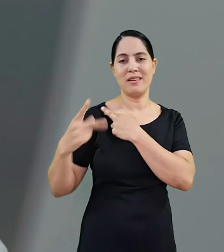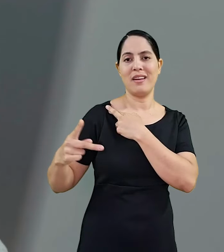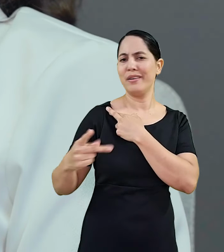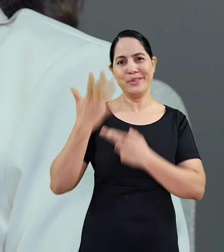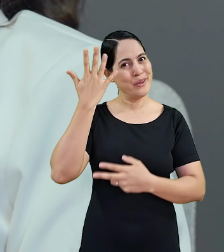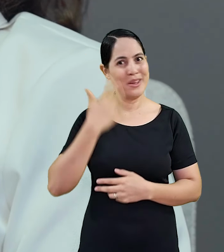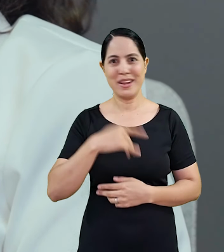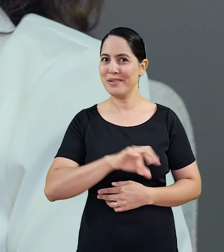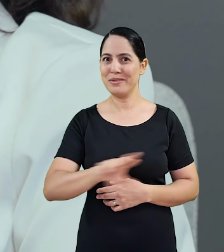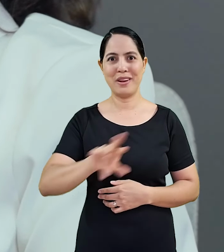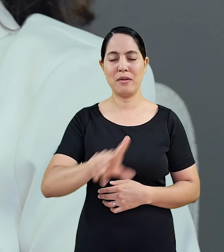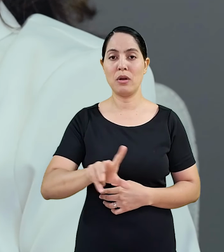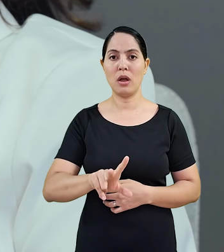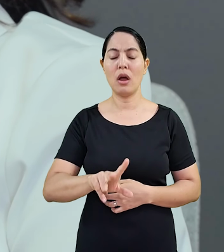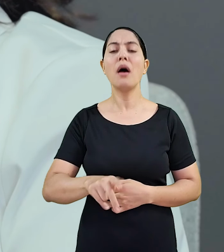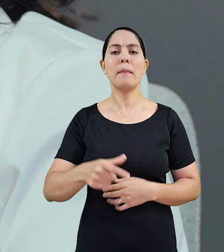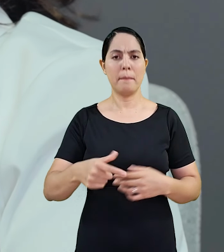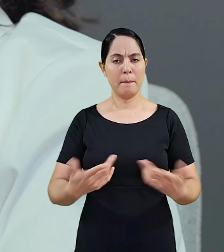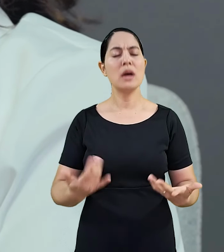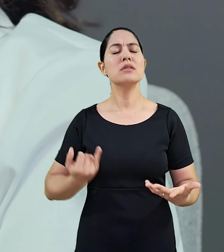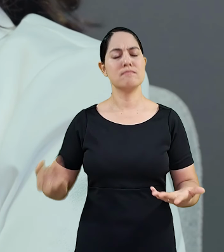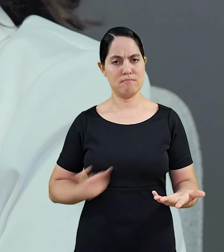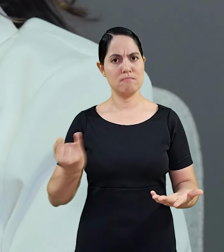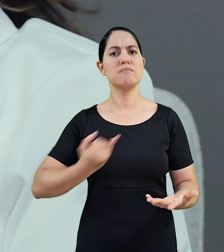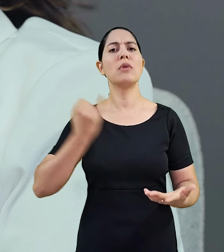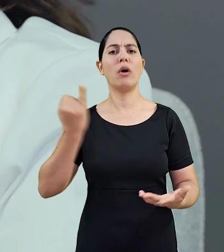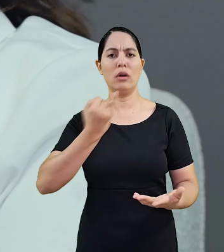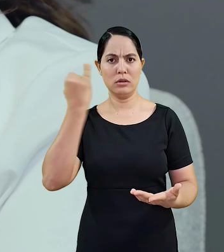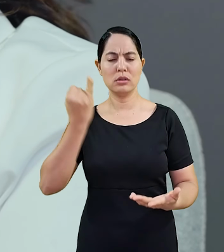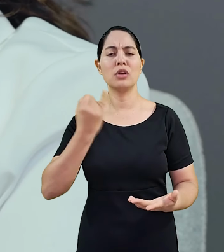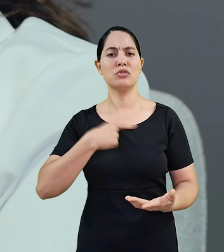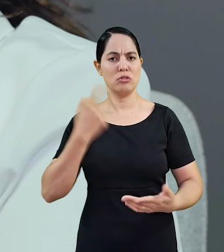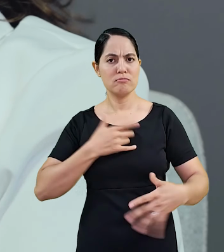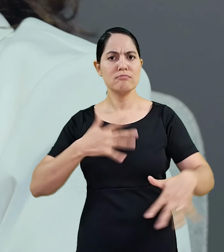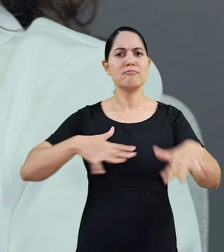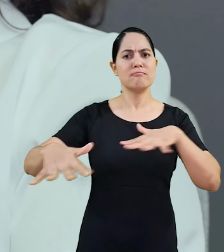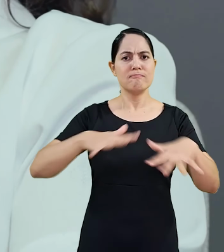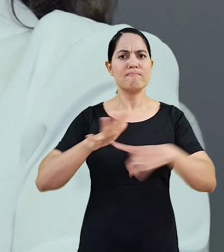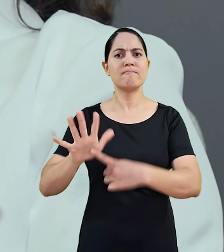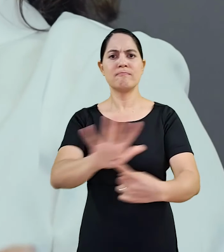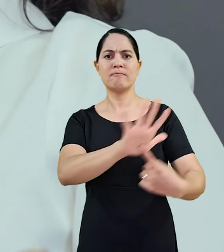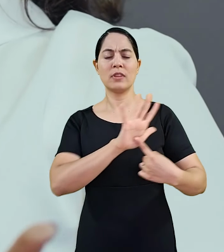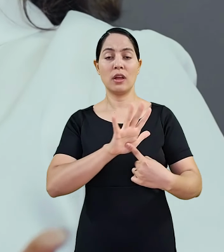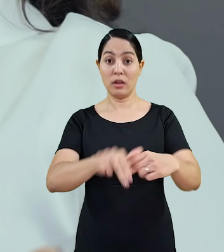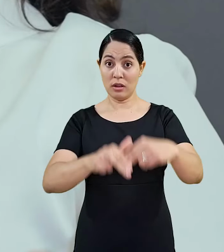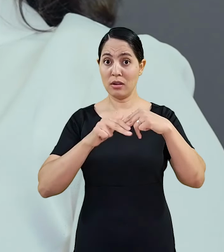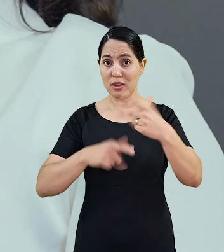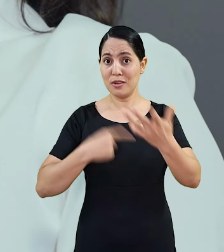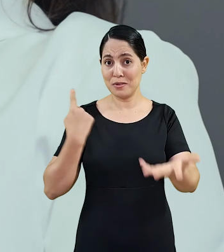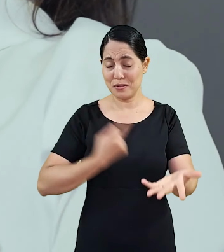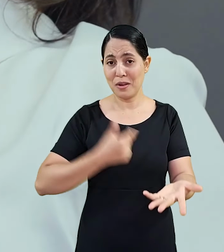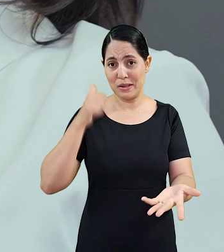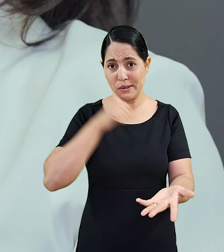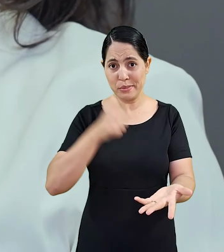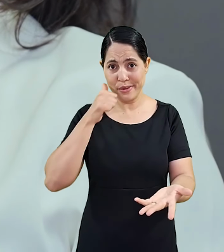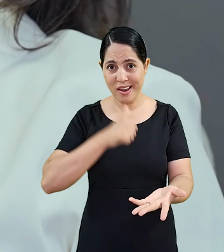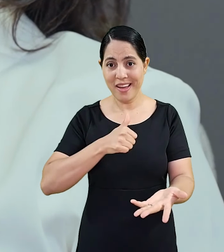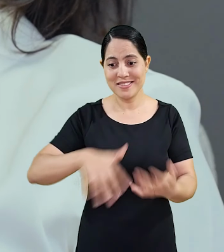natural. Mas eu acho extremamente importante que a gente tenha essa valorização. E só de ter o espaço já